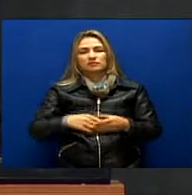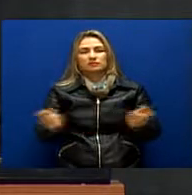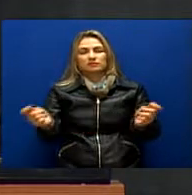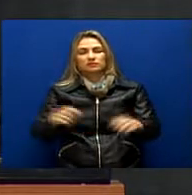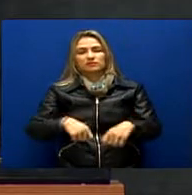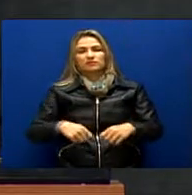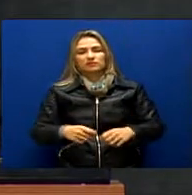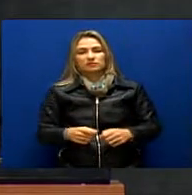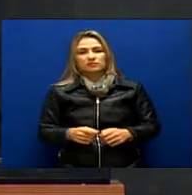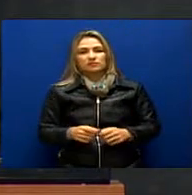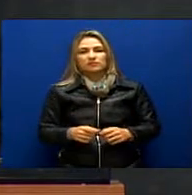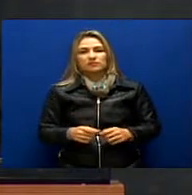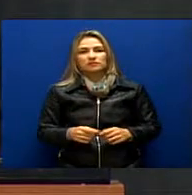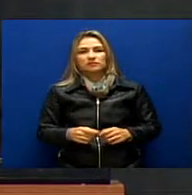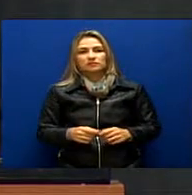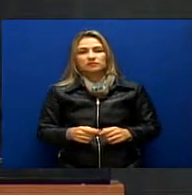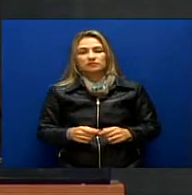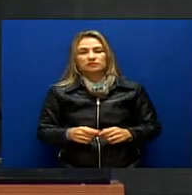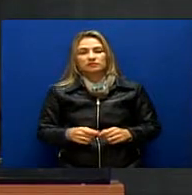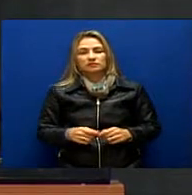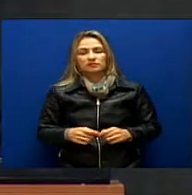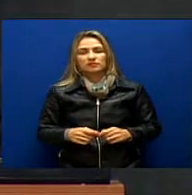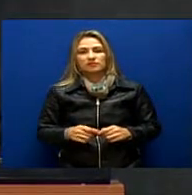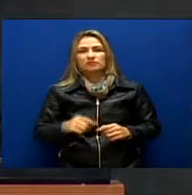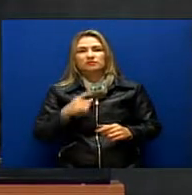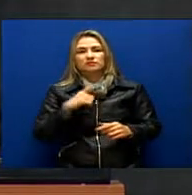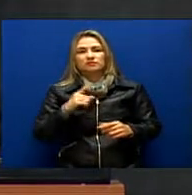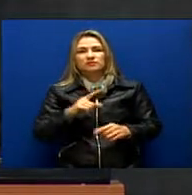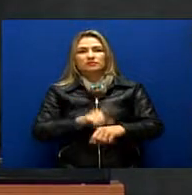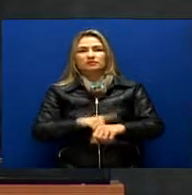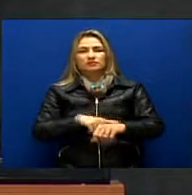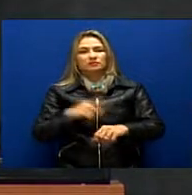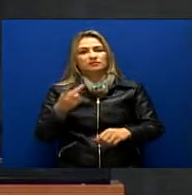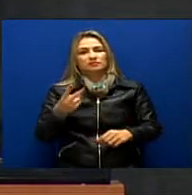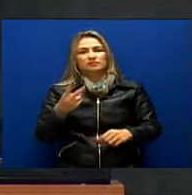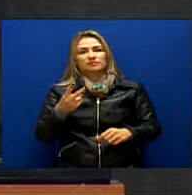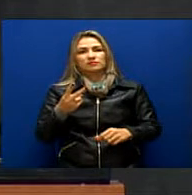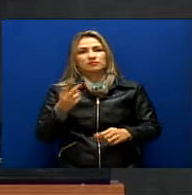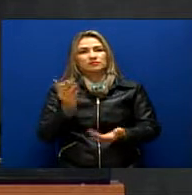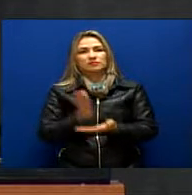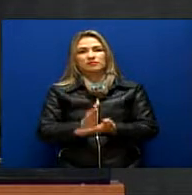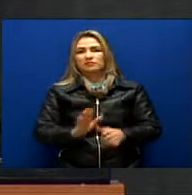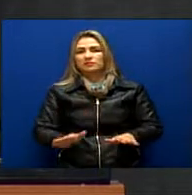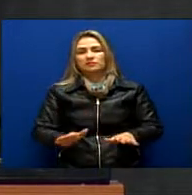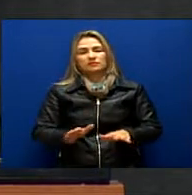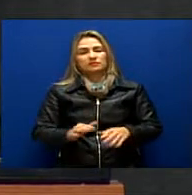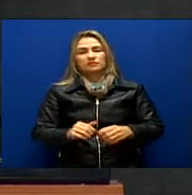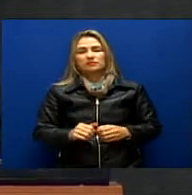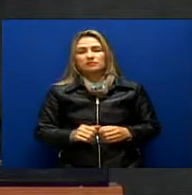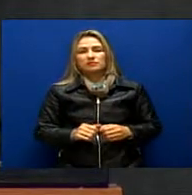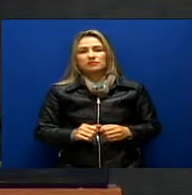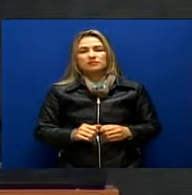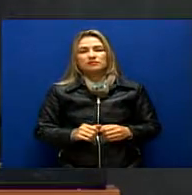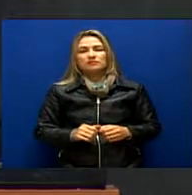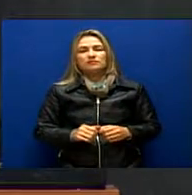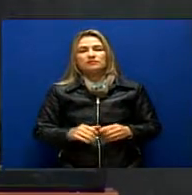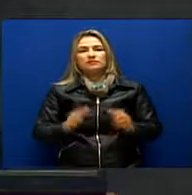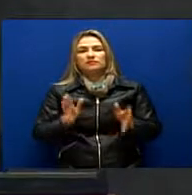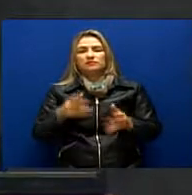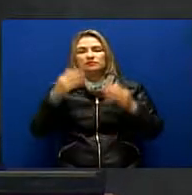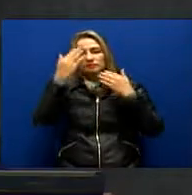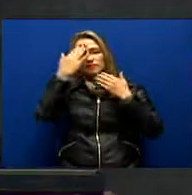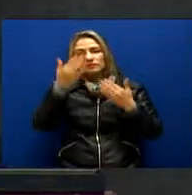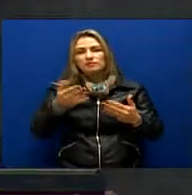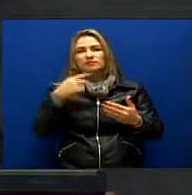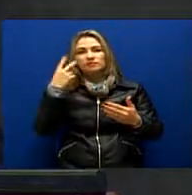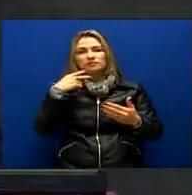das homenagens e vocês votaram dois tempos, vereadores e a vereadora votaram dois tempos. Eu agradeço a participação de todos os vereadores e da